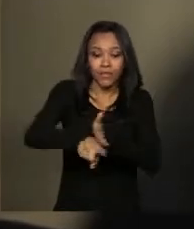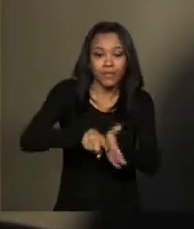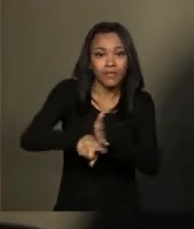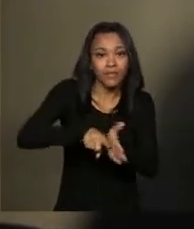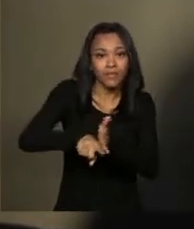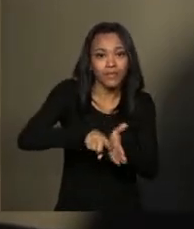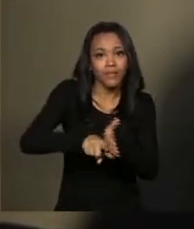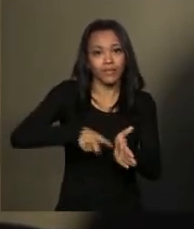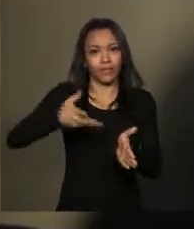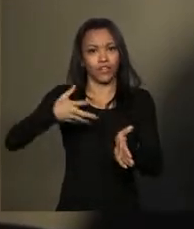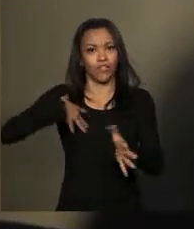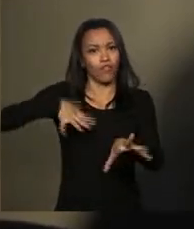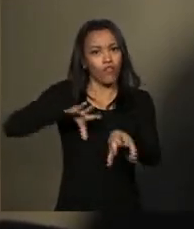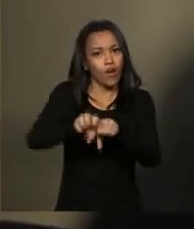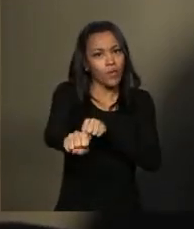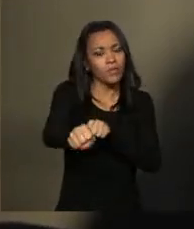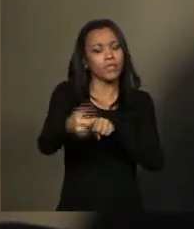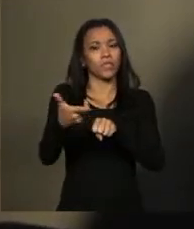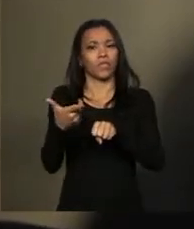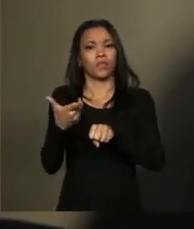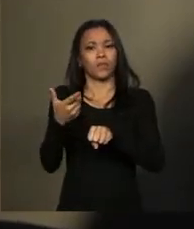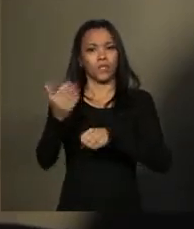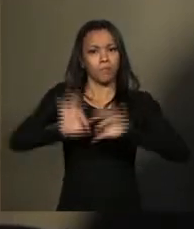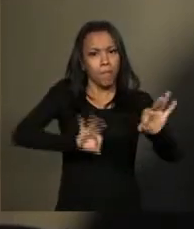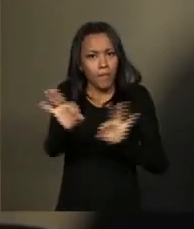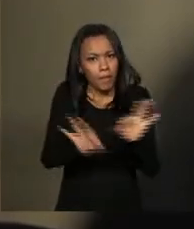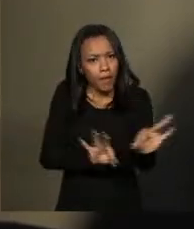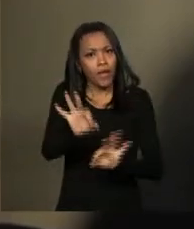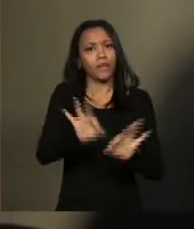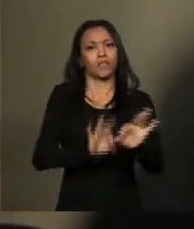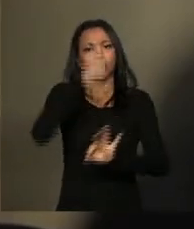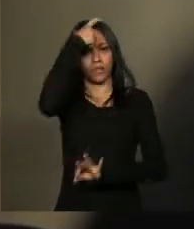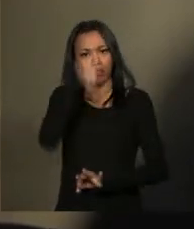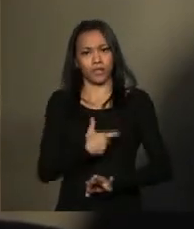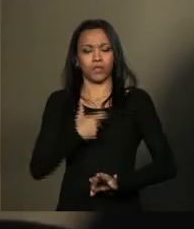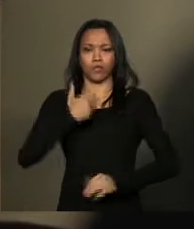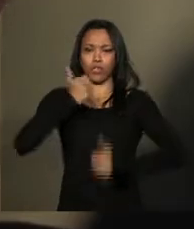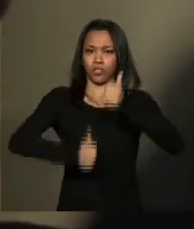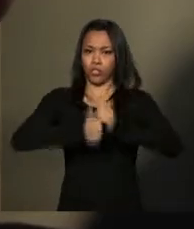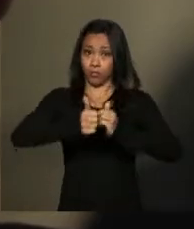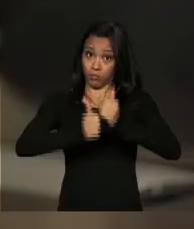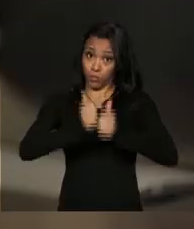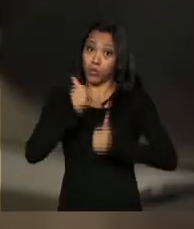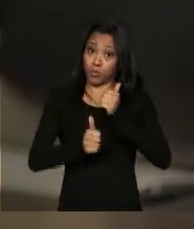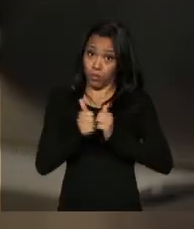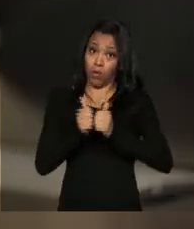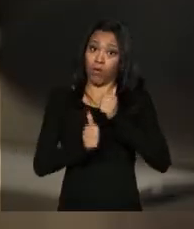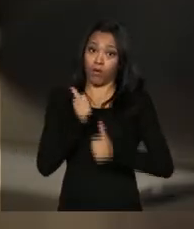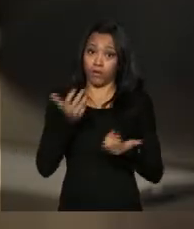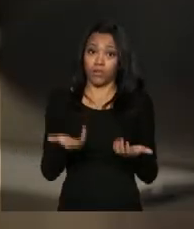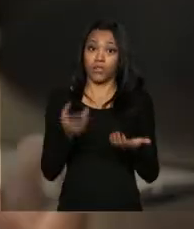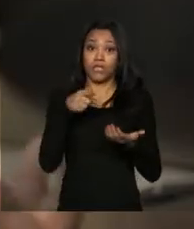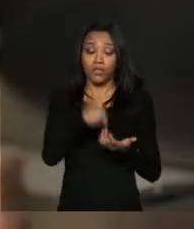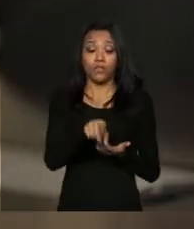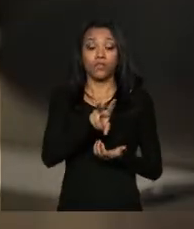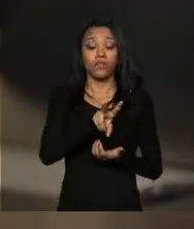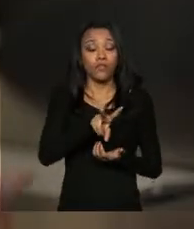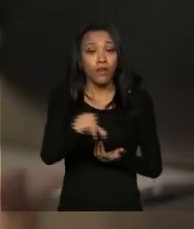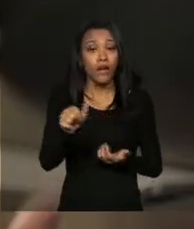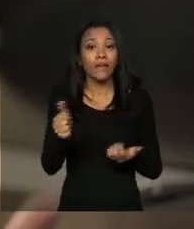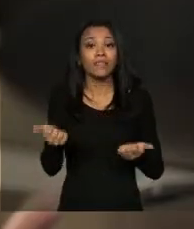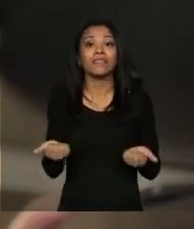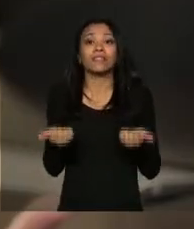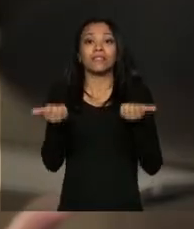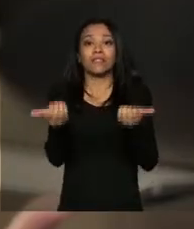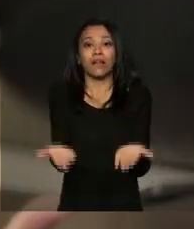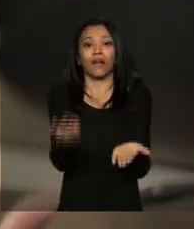grande centro de formação de preparadores físicos, de atletas. Ele vai poder gerar no Brasil